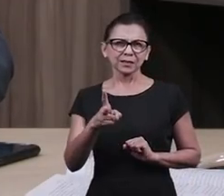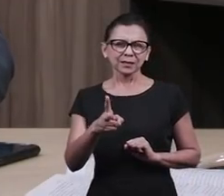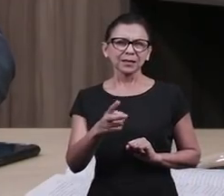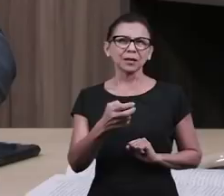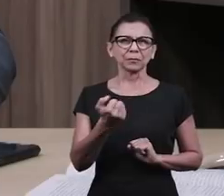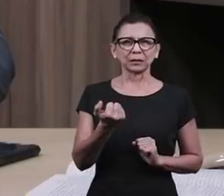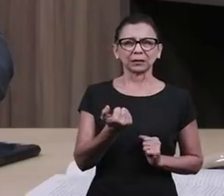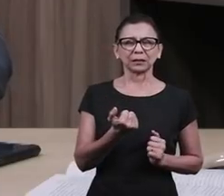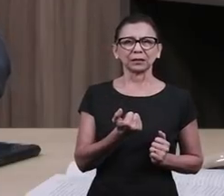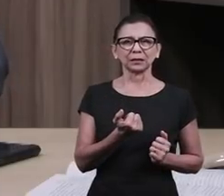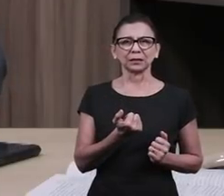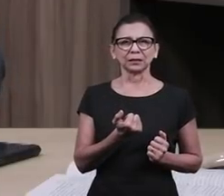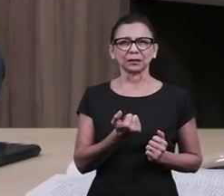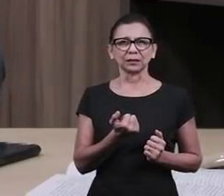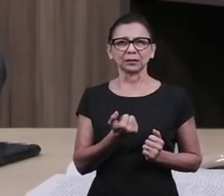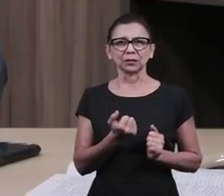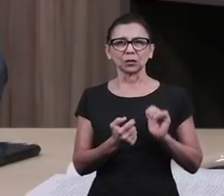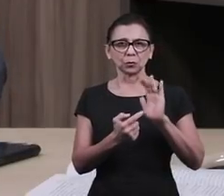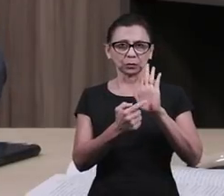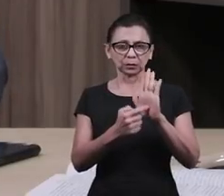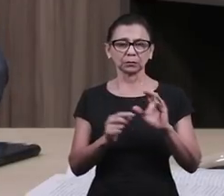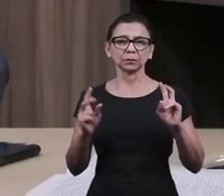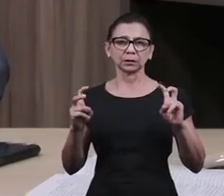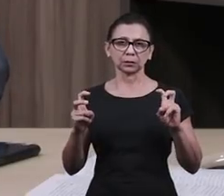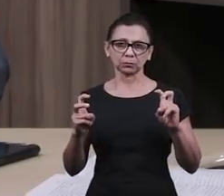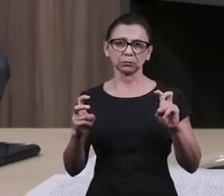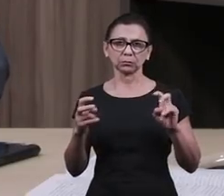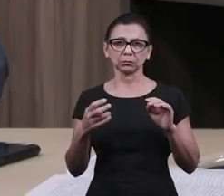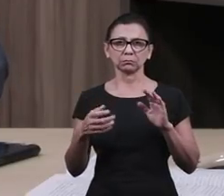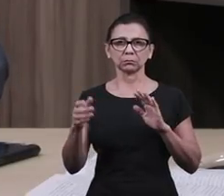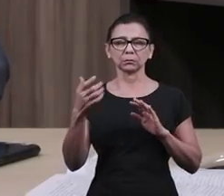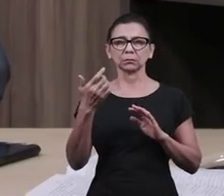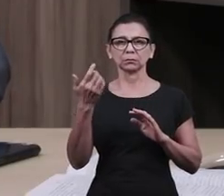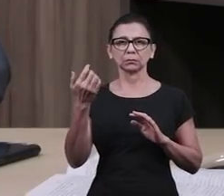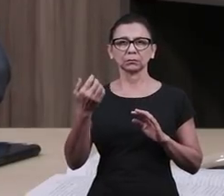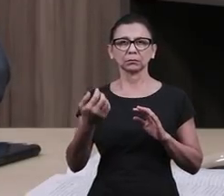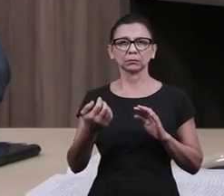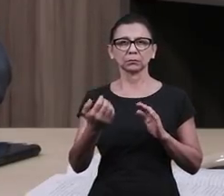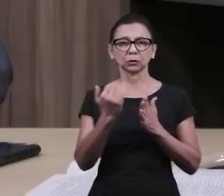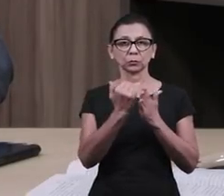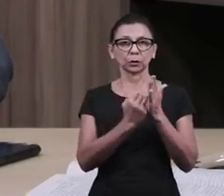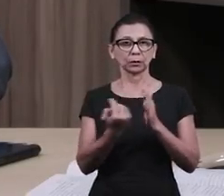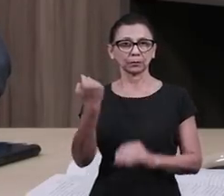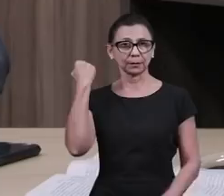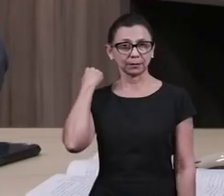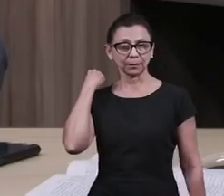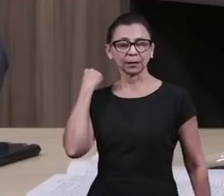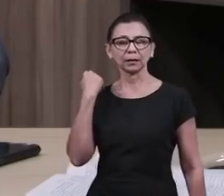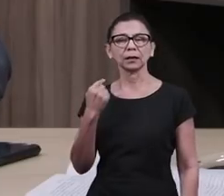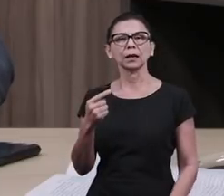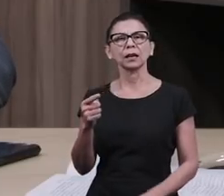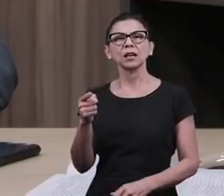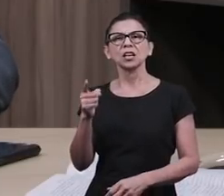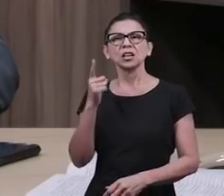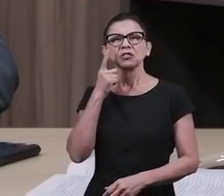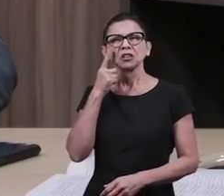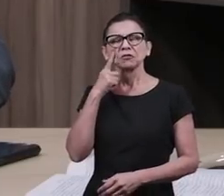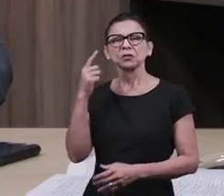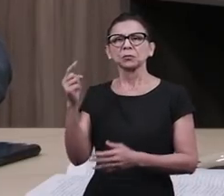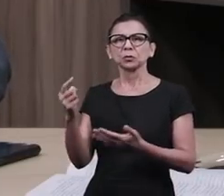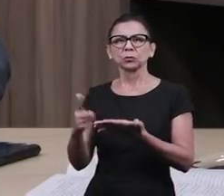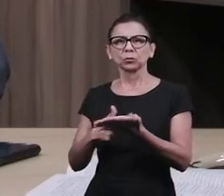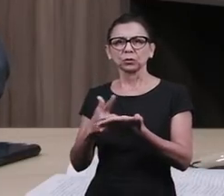assunto, nas outras edições do programa, nós sempre fomos ali no Novo Testamento, tratamos disso ali em Apocalipse, que